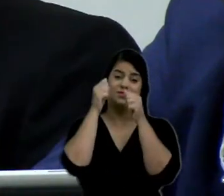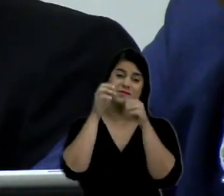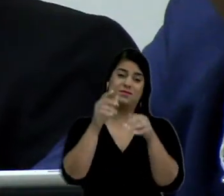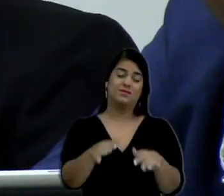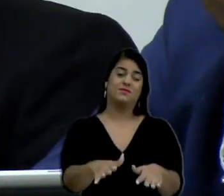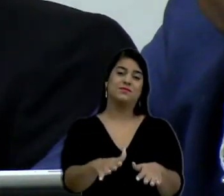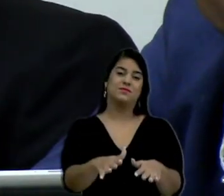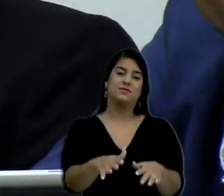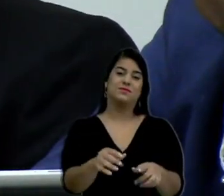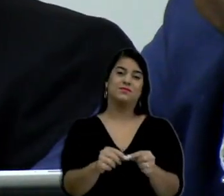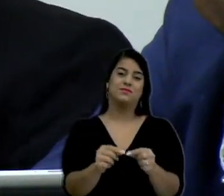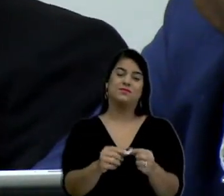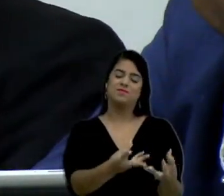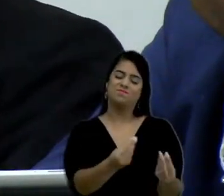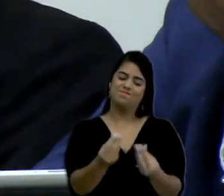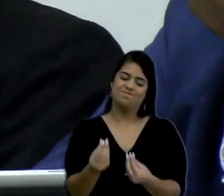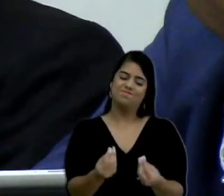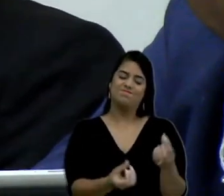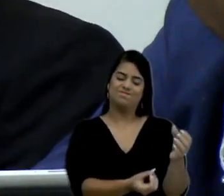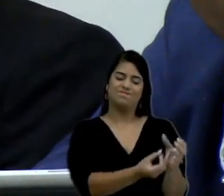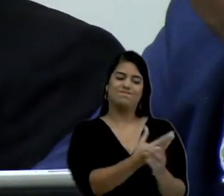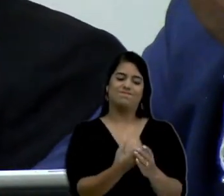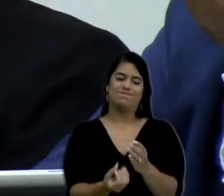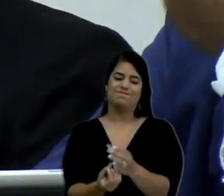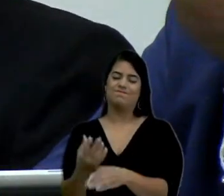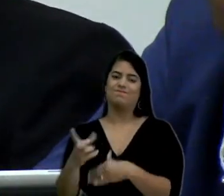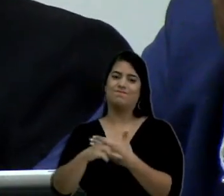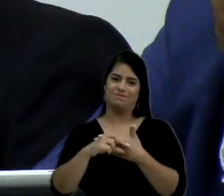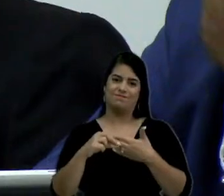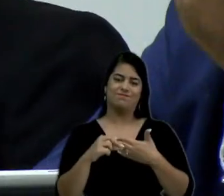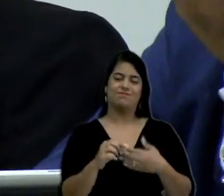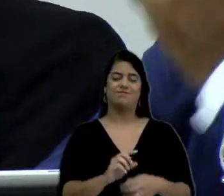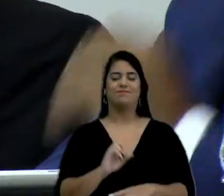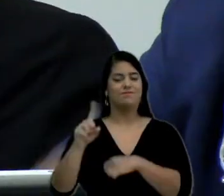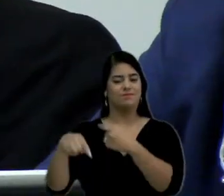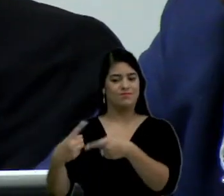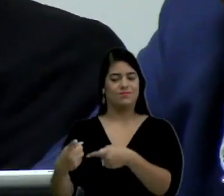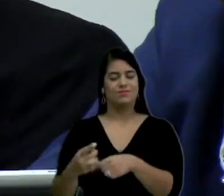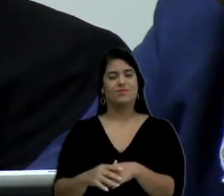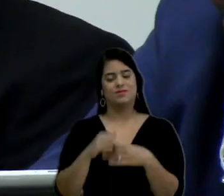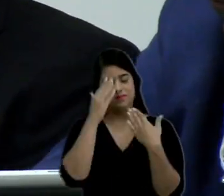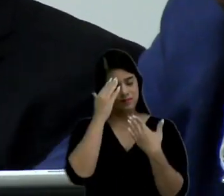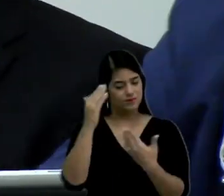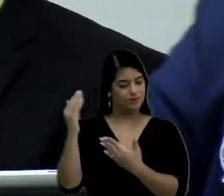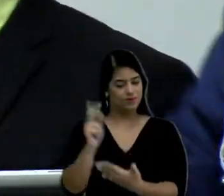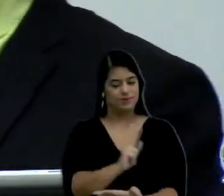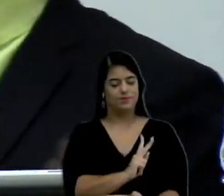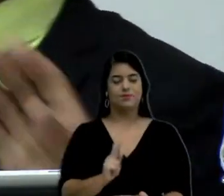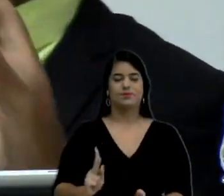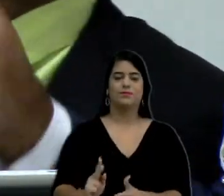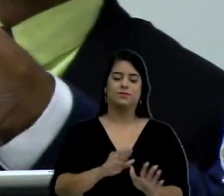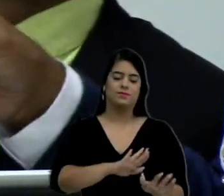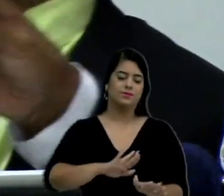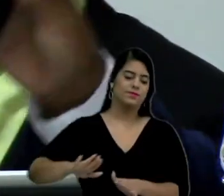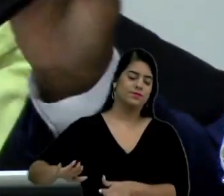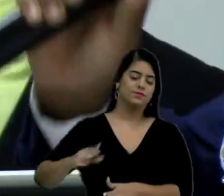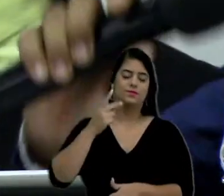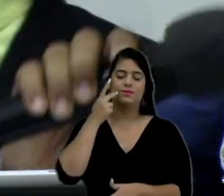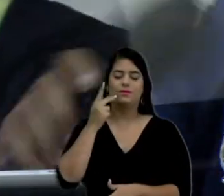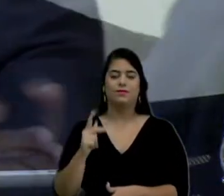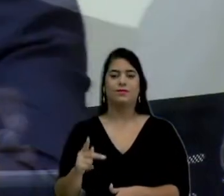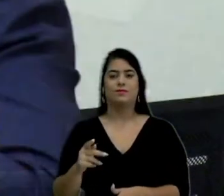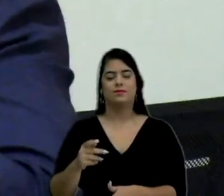fazer muitos depois desse Muito obrigado caro Presidente Vereador pezinho